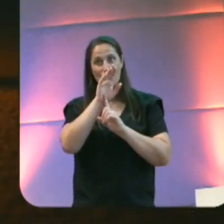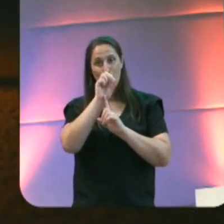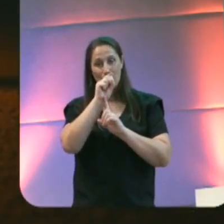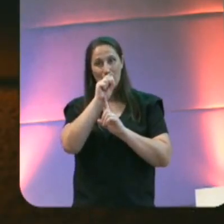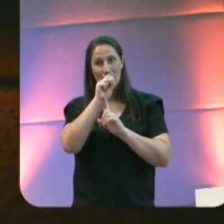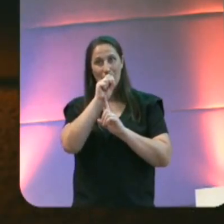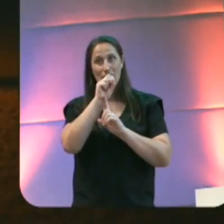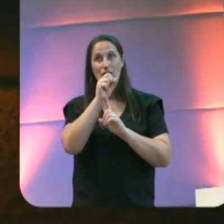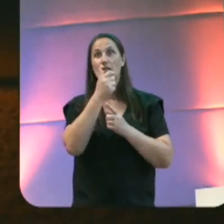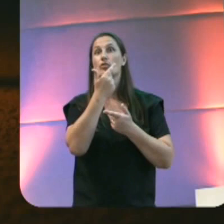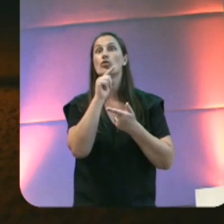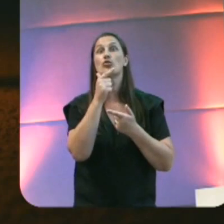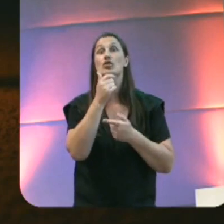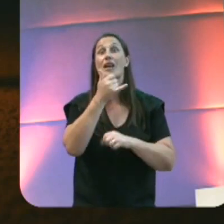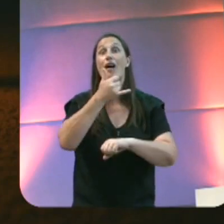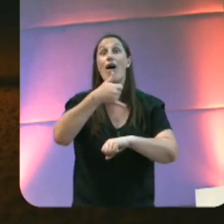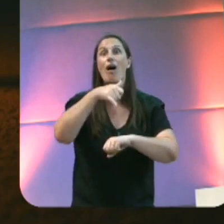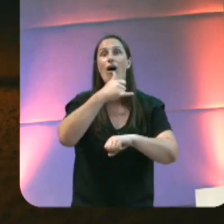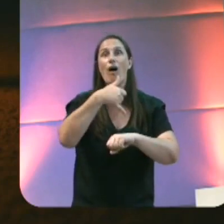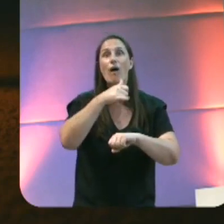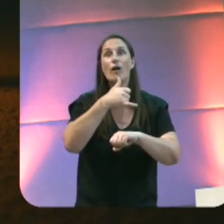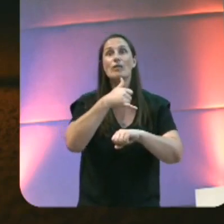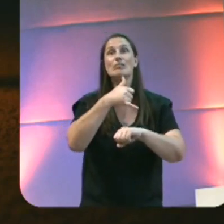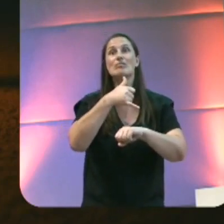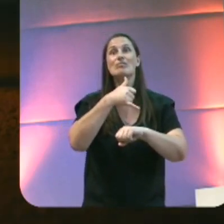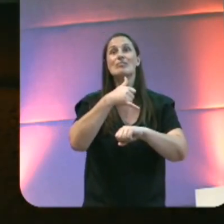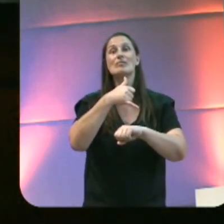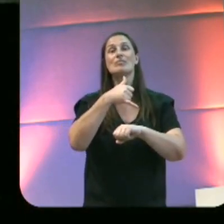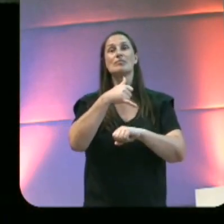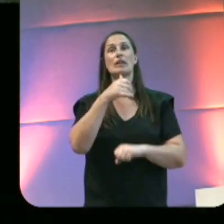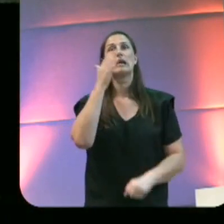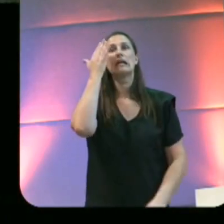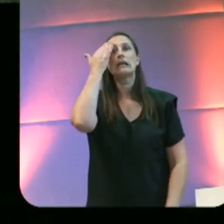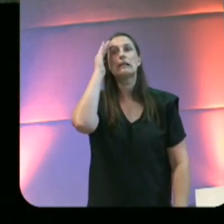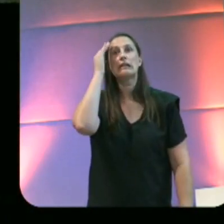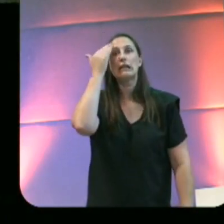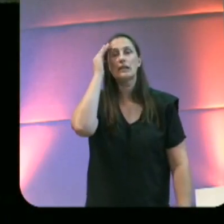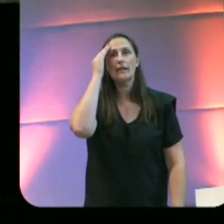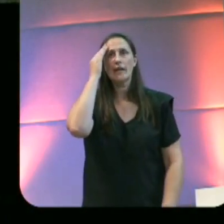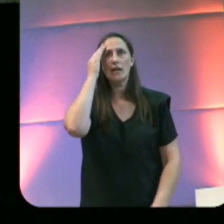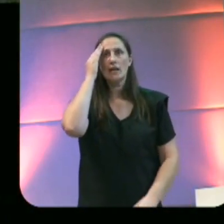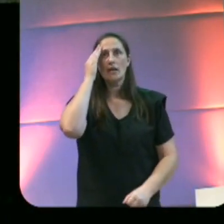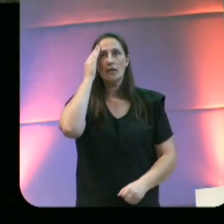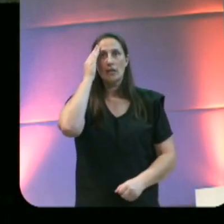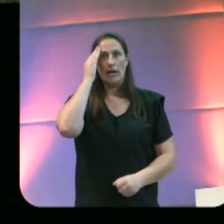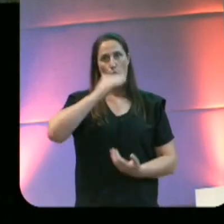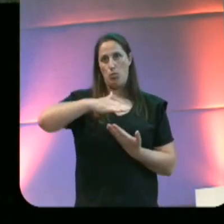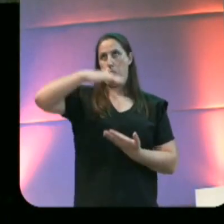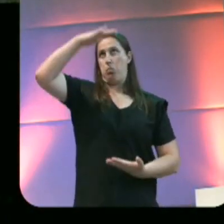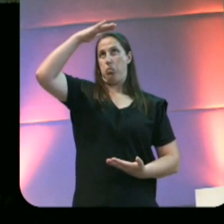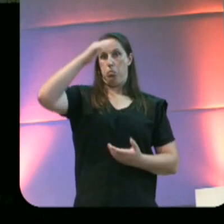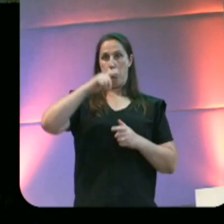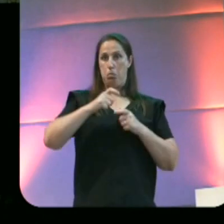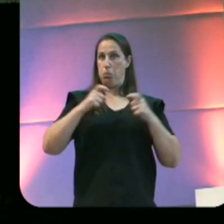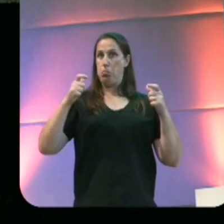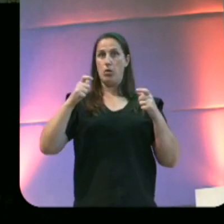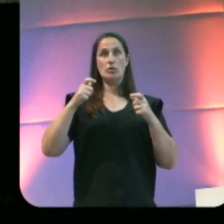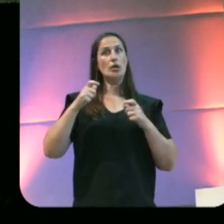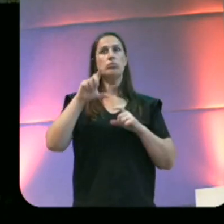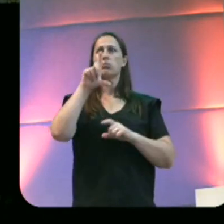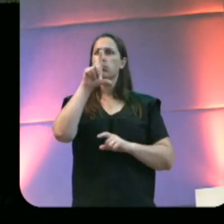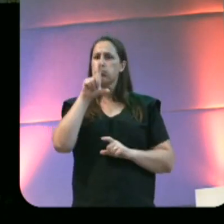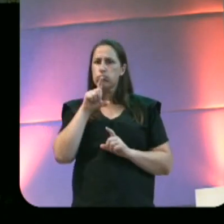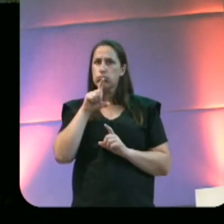Para a gente entender, não é? Essas lamparinas não eram grandes, eram pequenas,